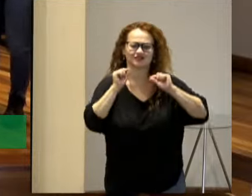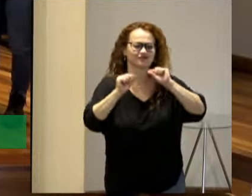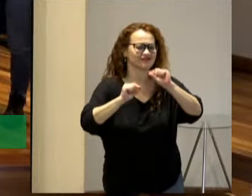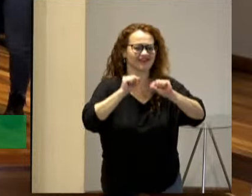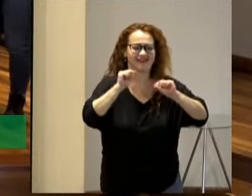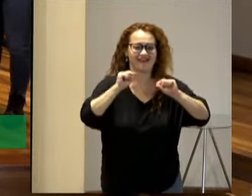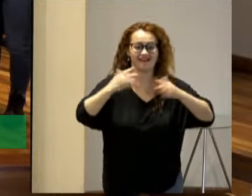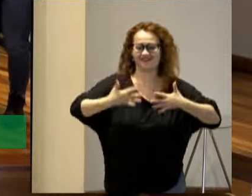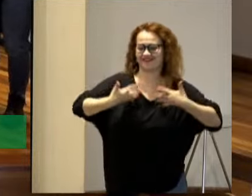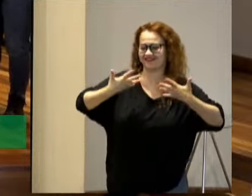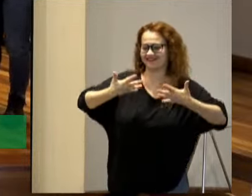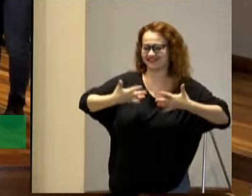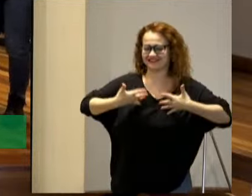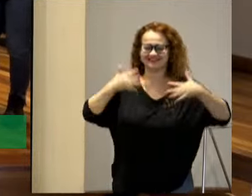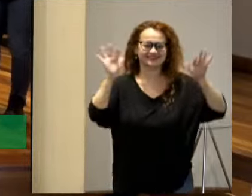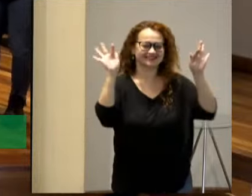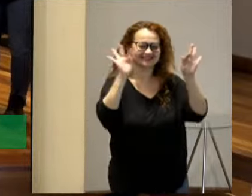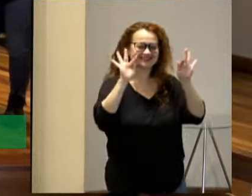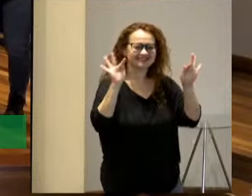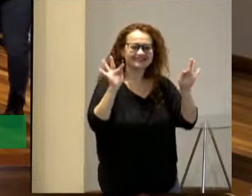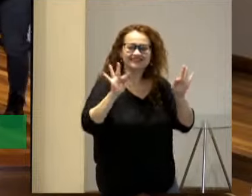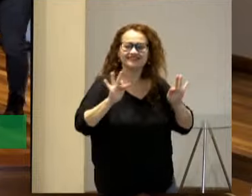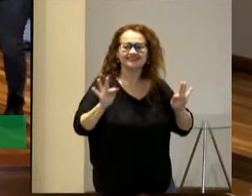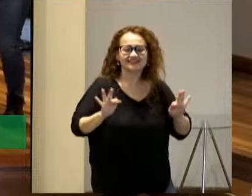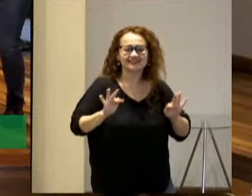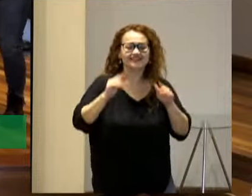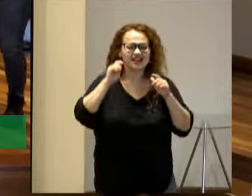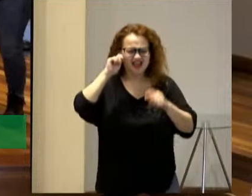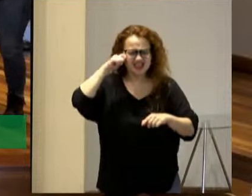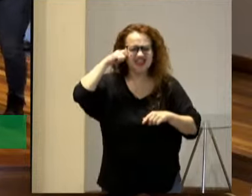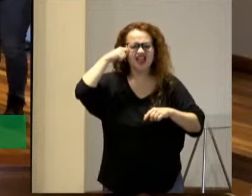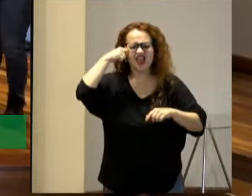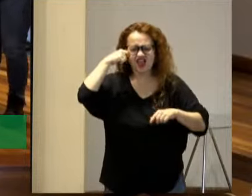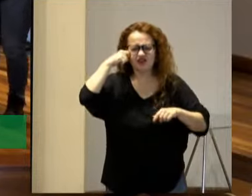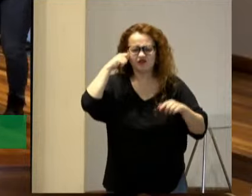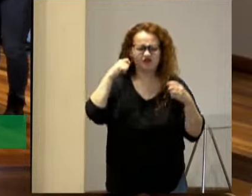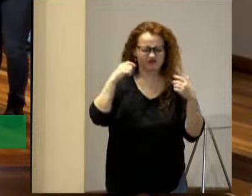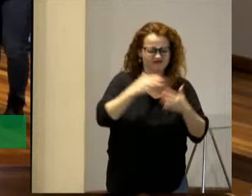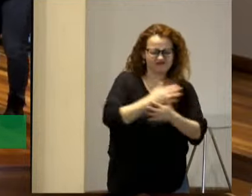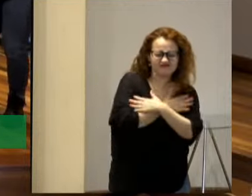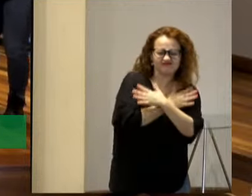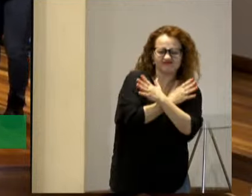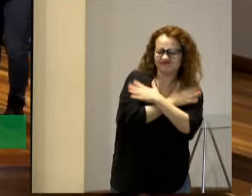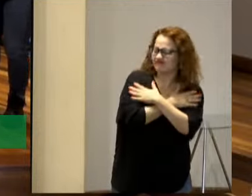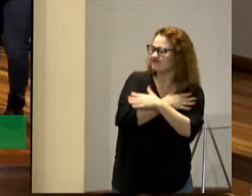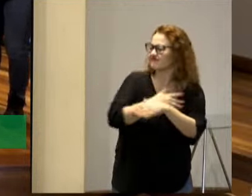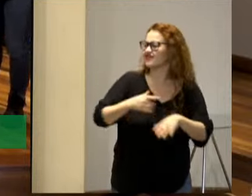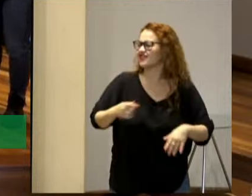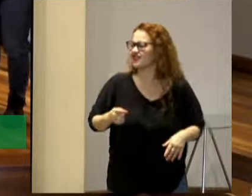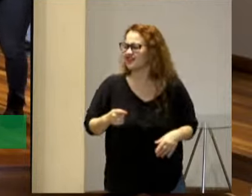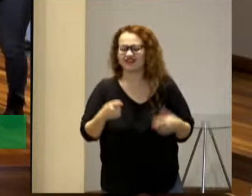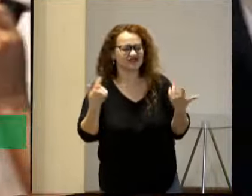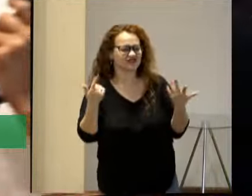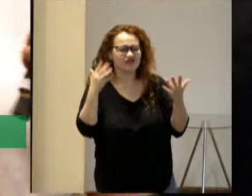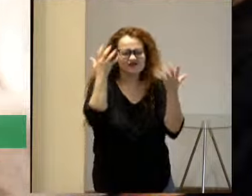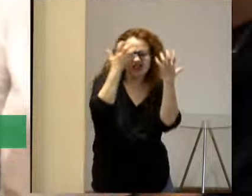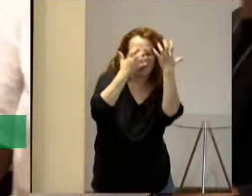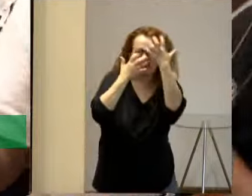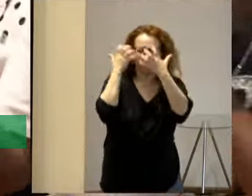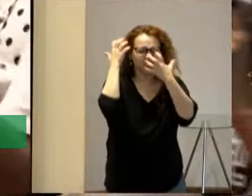Traz felicidade. Negro sem emprego fica sem